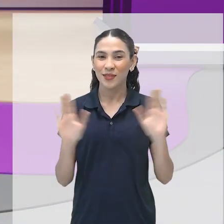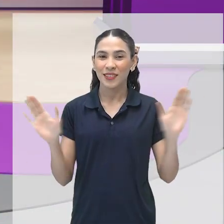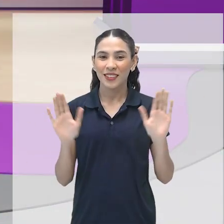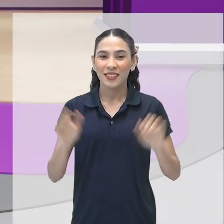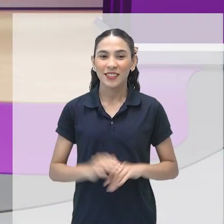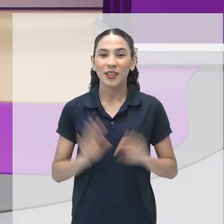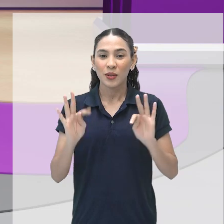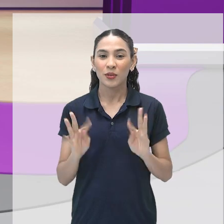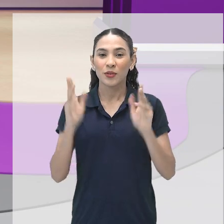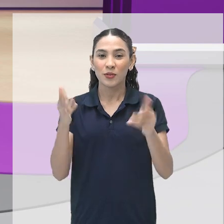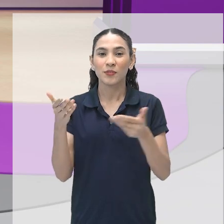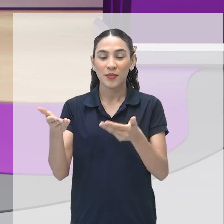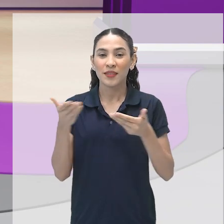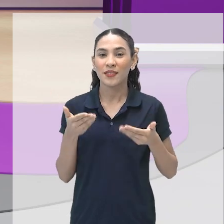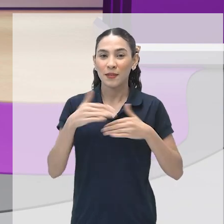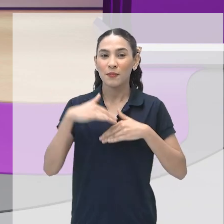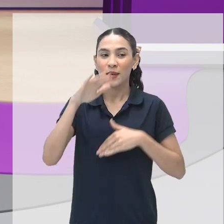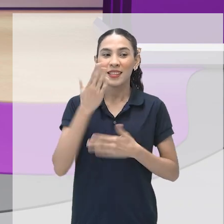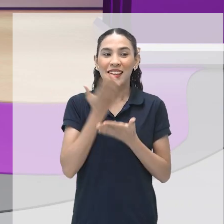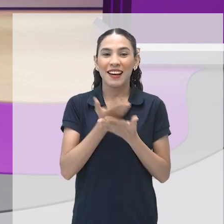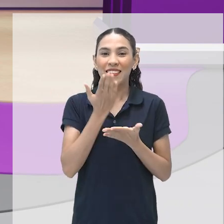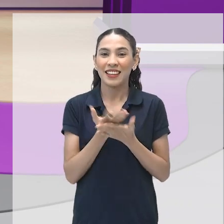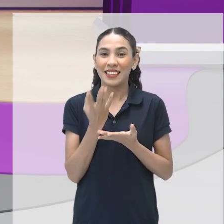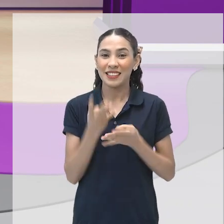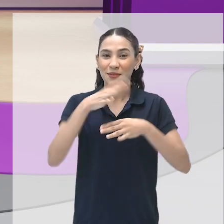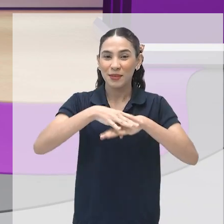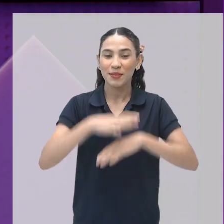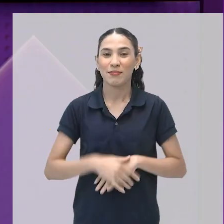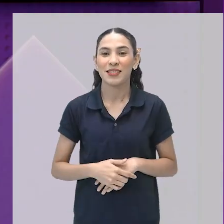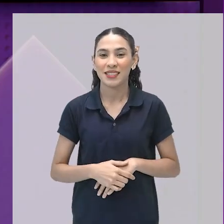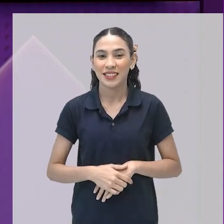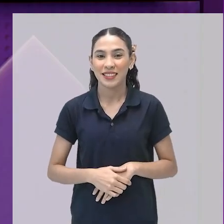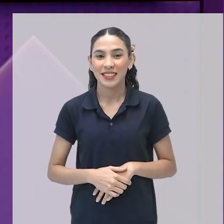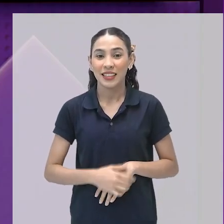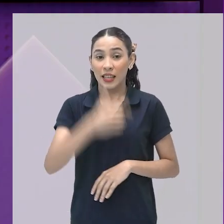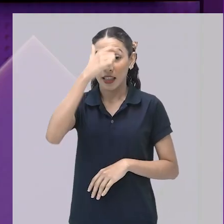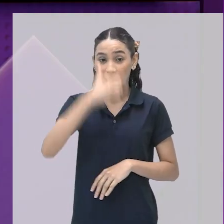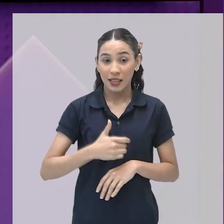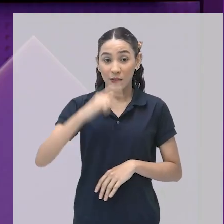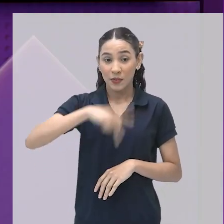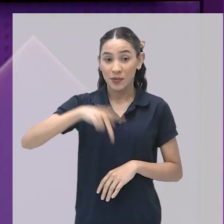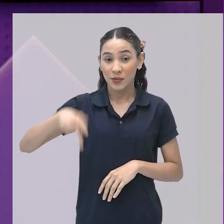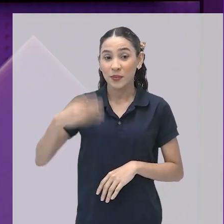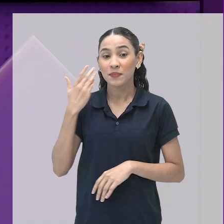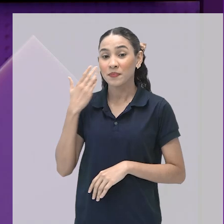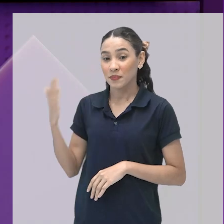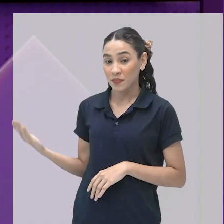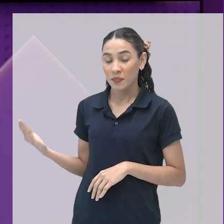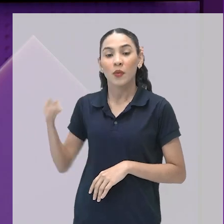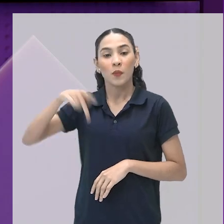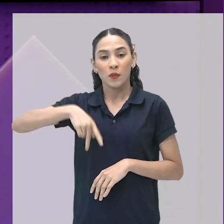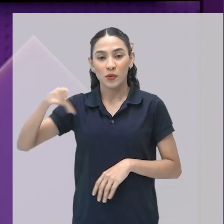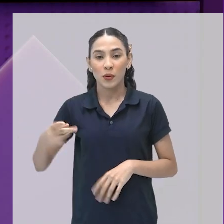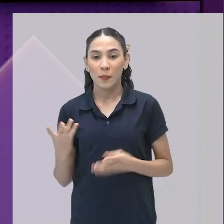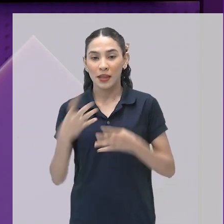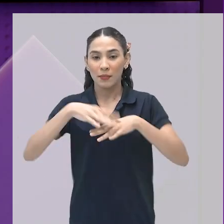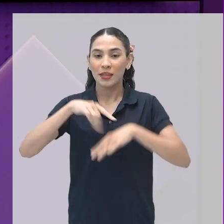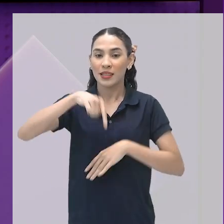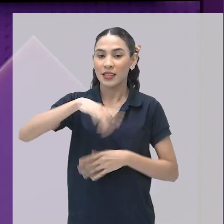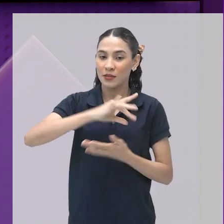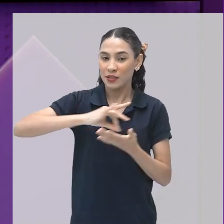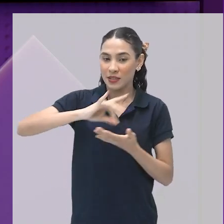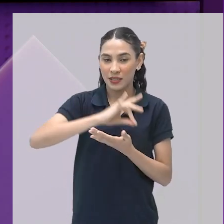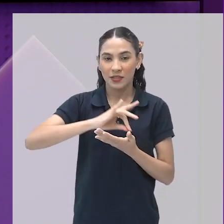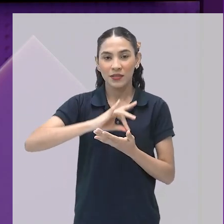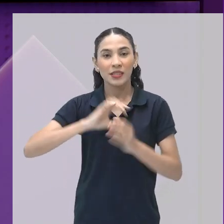Olá, sejam todos bem-vindos a mais uma aula do Componente de Matemática. Eu sou o professor Aniel Santos, professor de matemática aqui do Centro